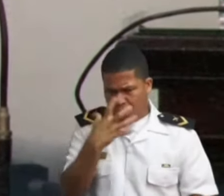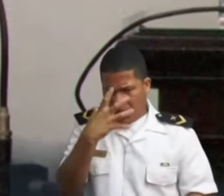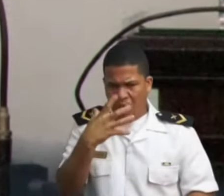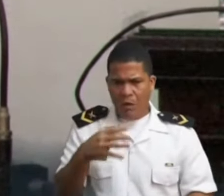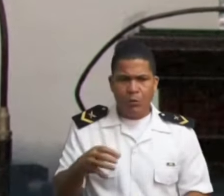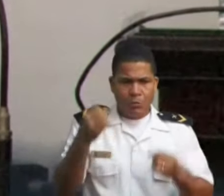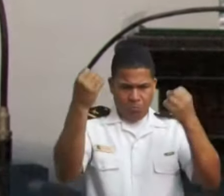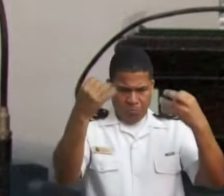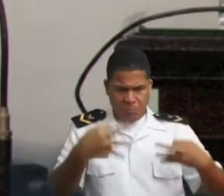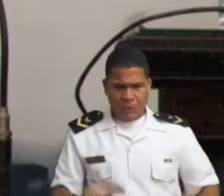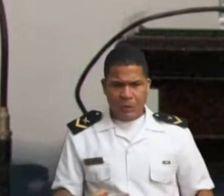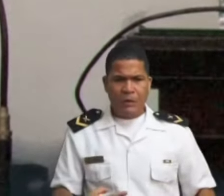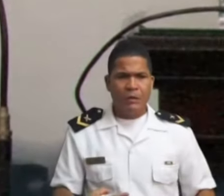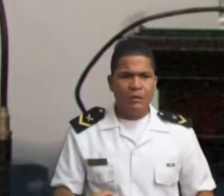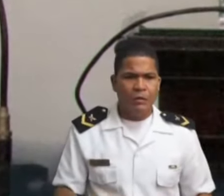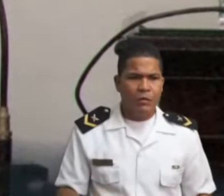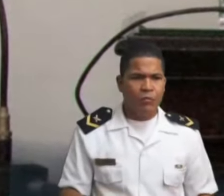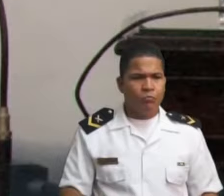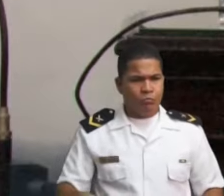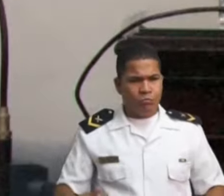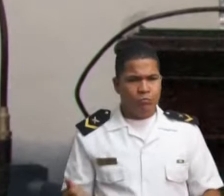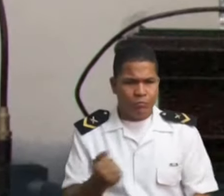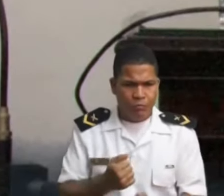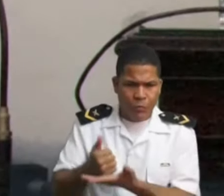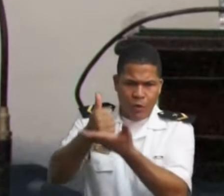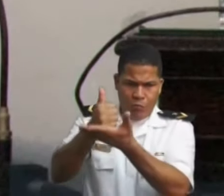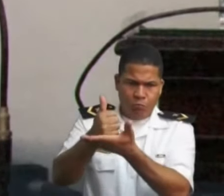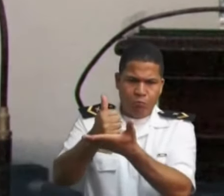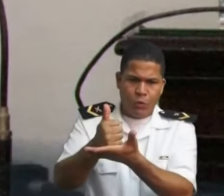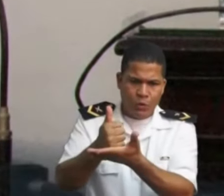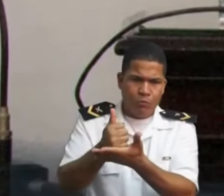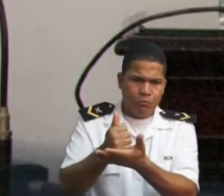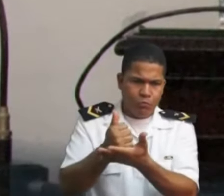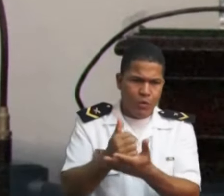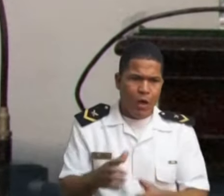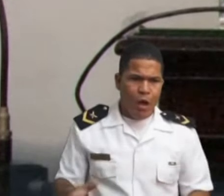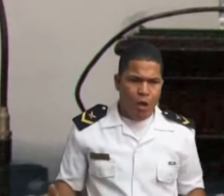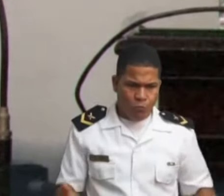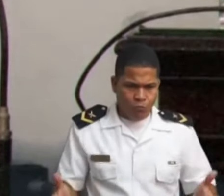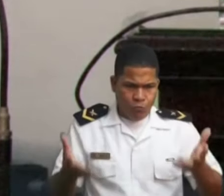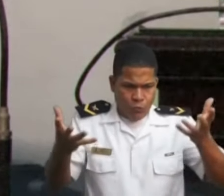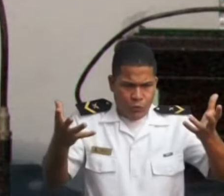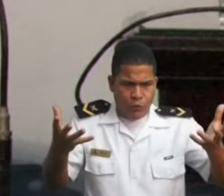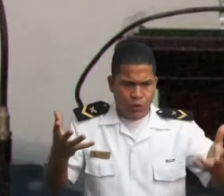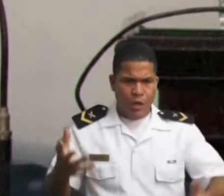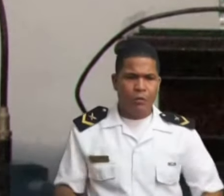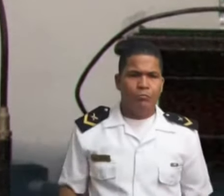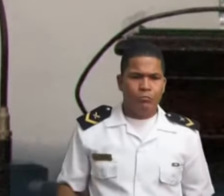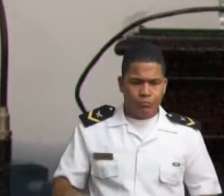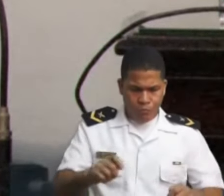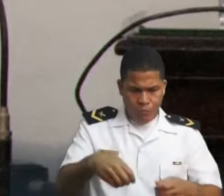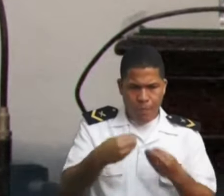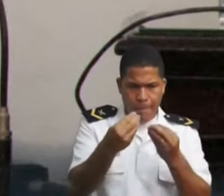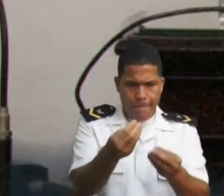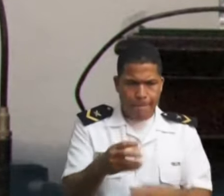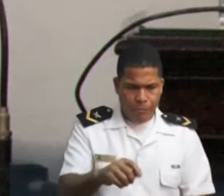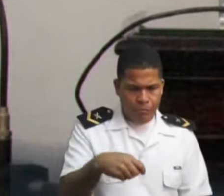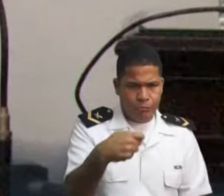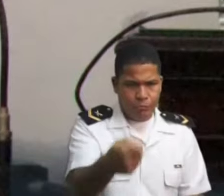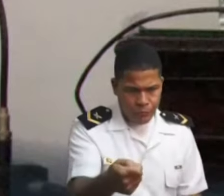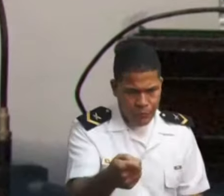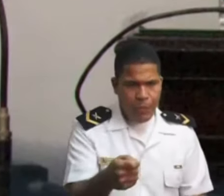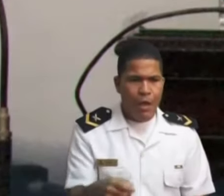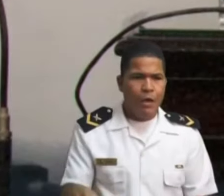proferindo acórdãos que contribuíram de forma inequívoca para o aprimoramento da segurança no mar em suas